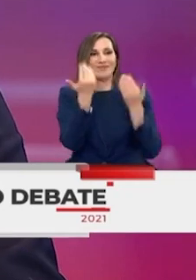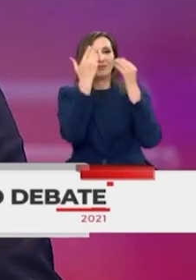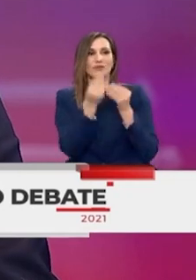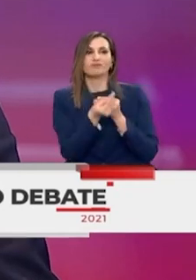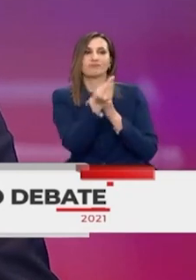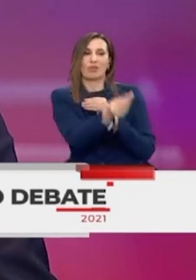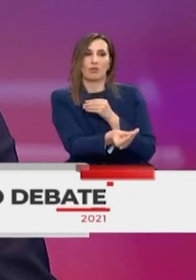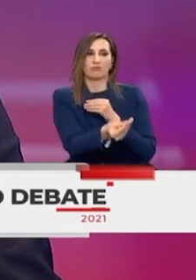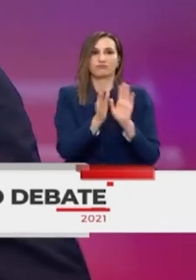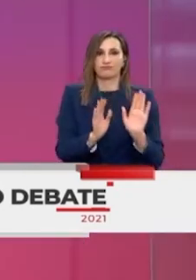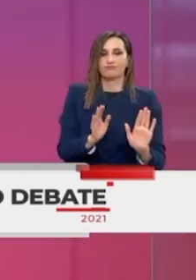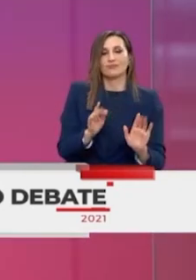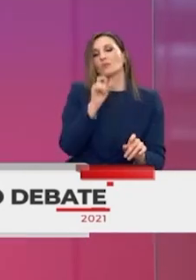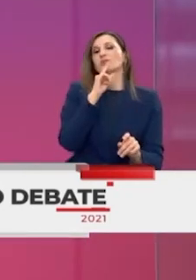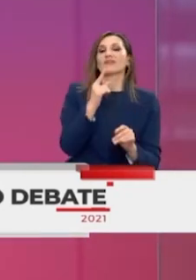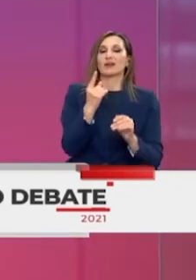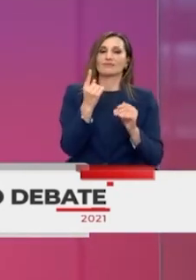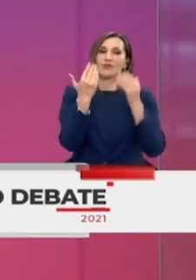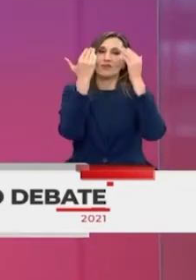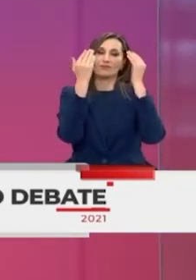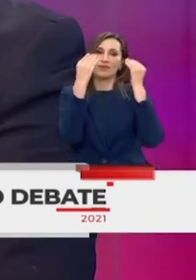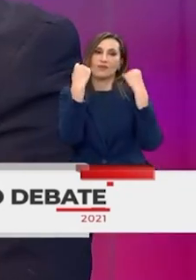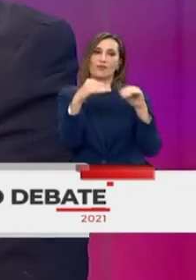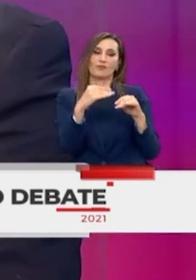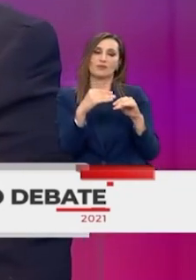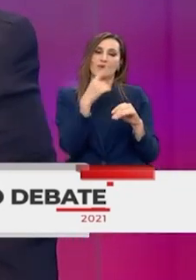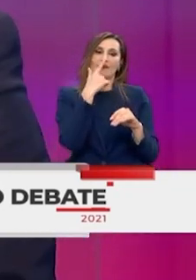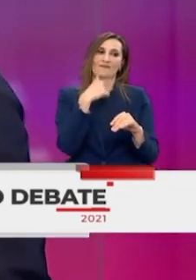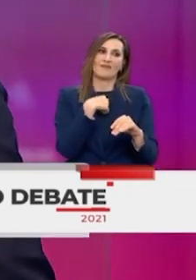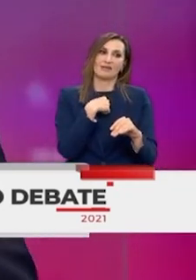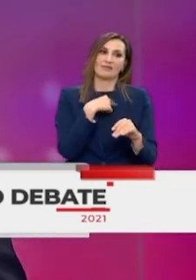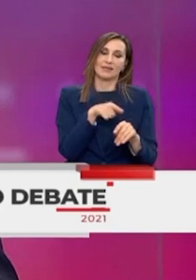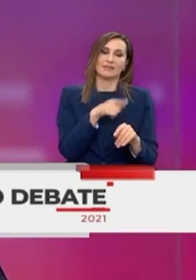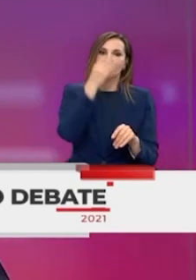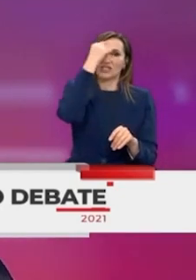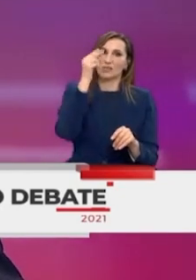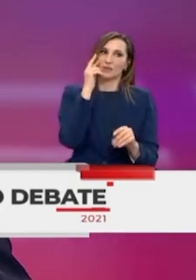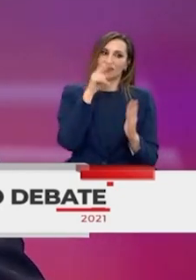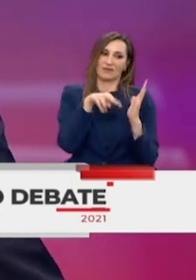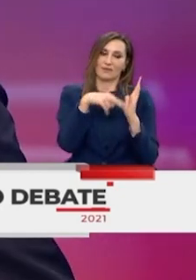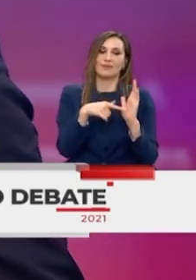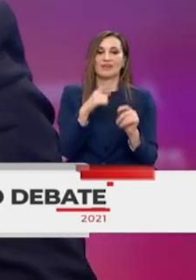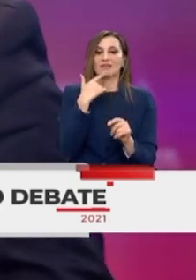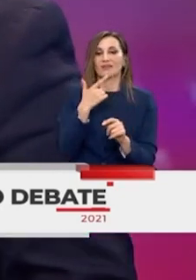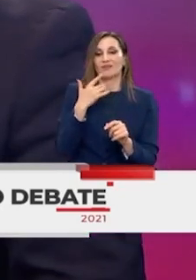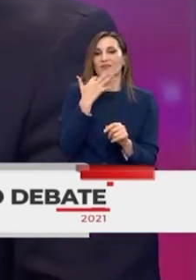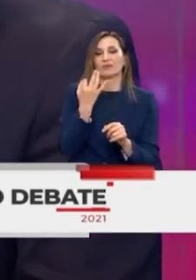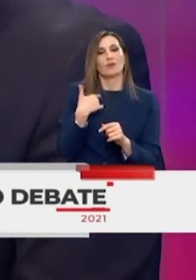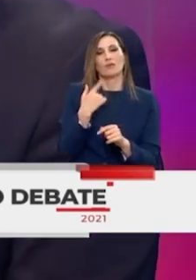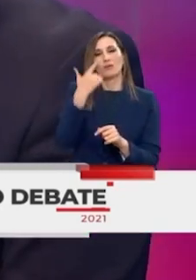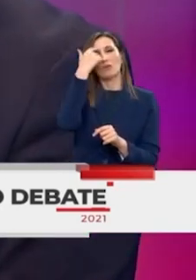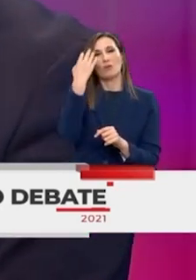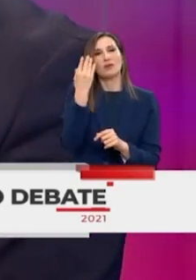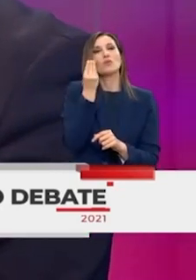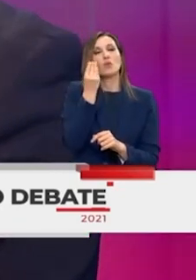se quiser. Deve ter sido uma falha na formação que se esqueceu de ver isso. E sim, defendo de facto que estamos a pagar. Eu não compreendo como é